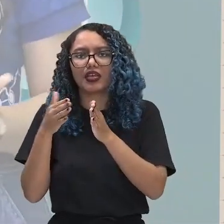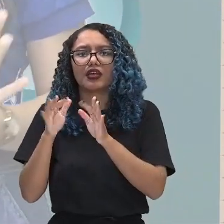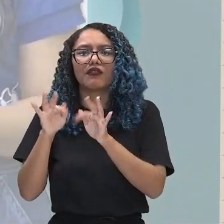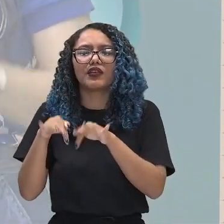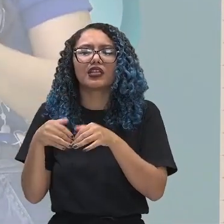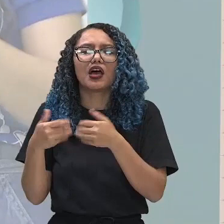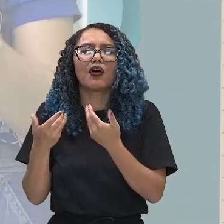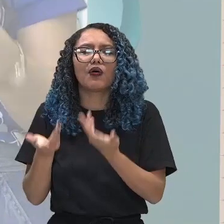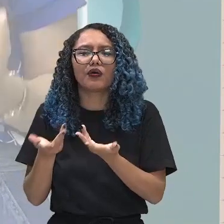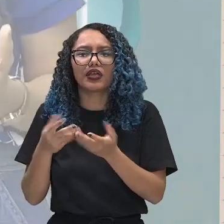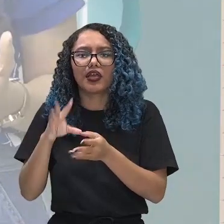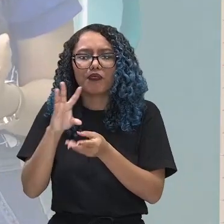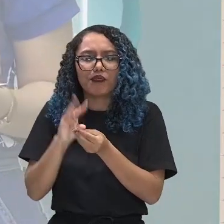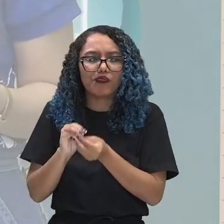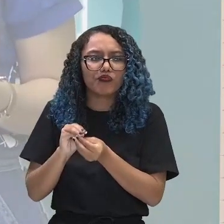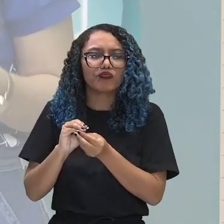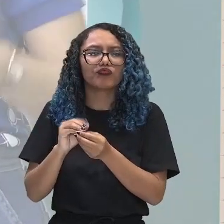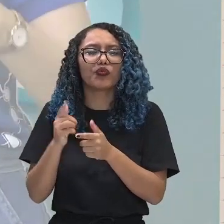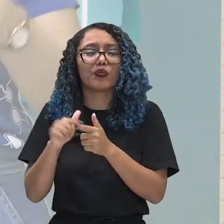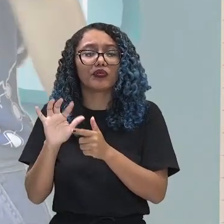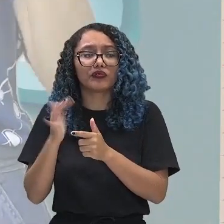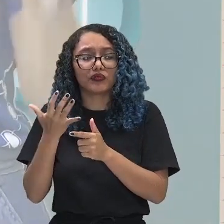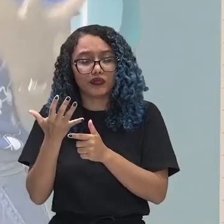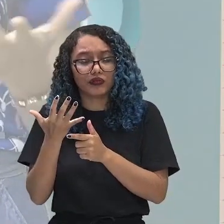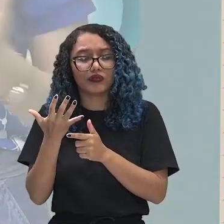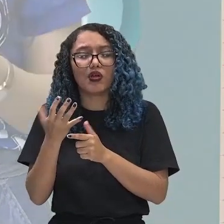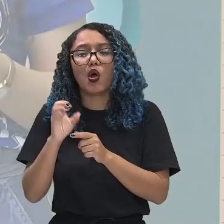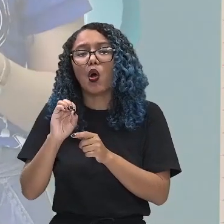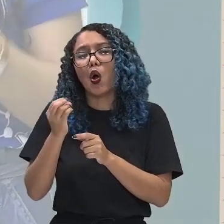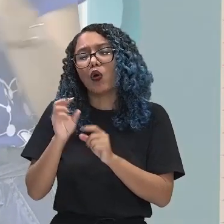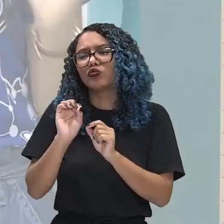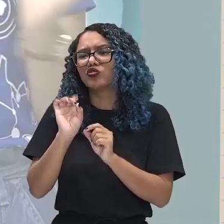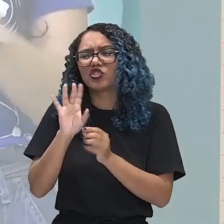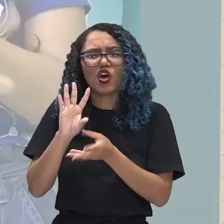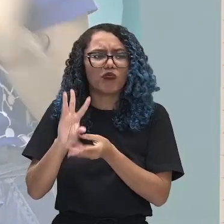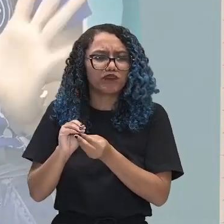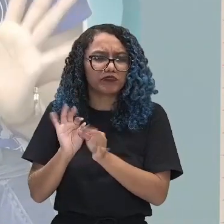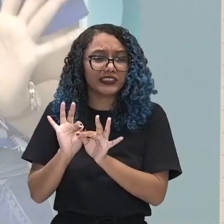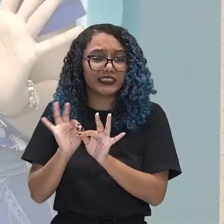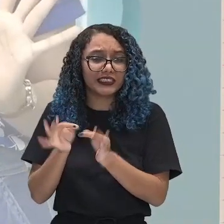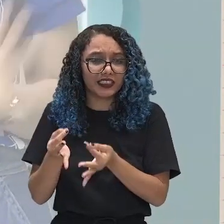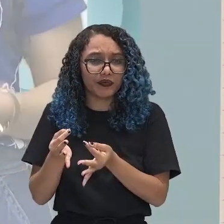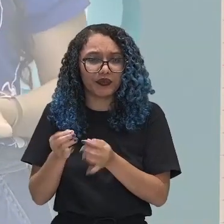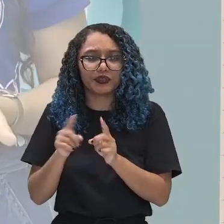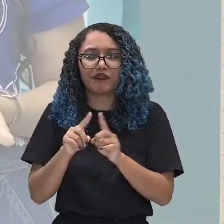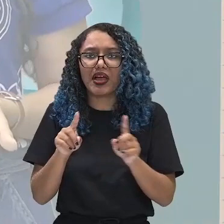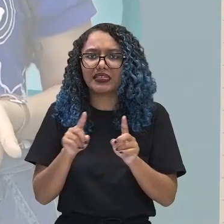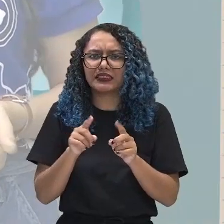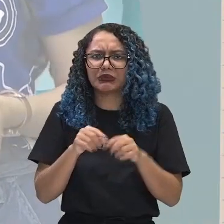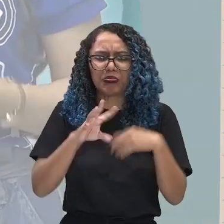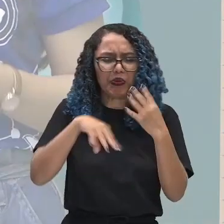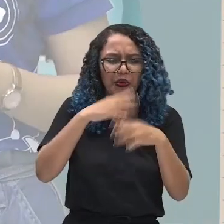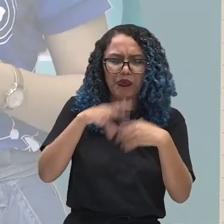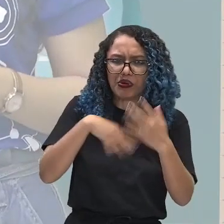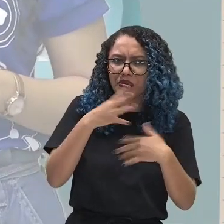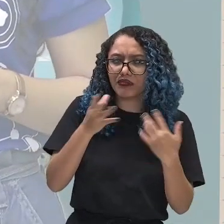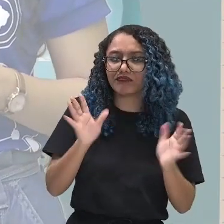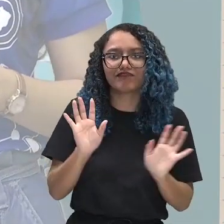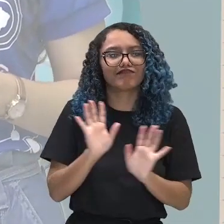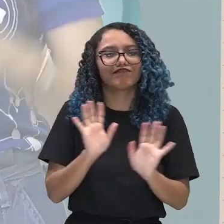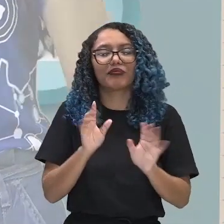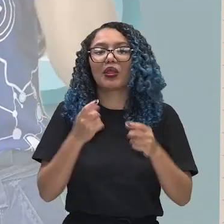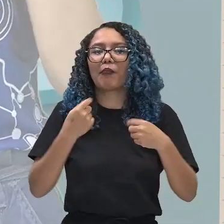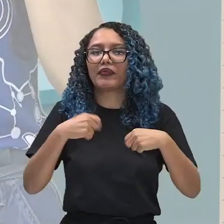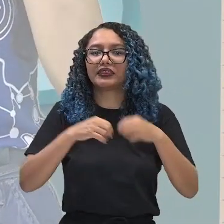como a conclusão. Ou eu vou só fechar o texto mesmo, retomando tudo que eu falei. Então, eu não posso escrever de forma aleatória. Eu tenho que ter uma organização